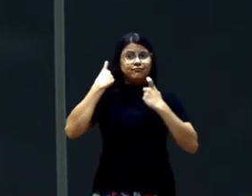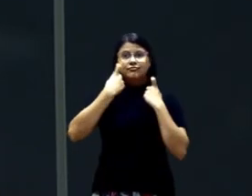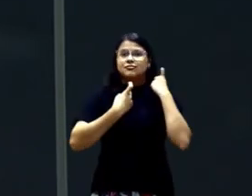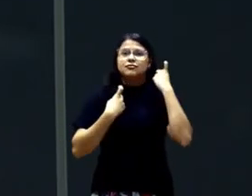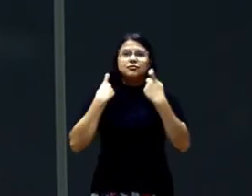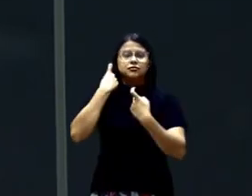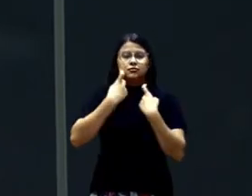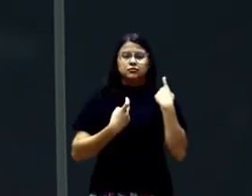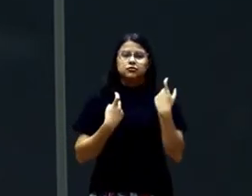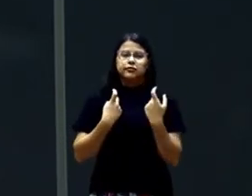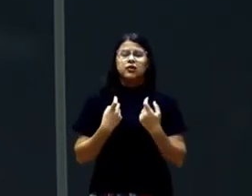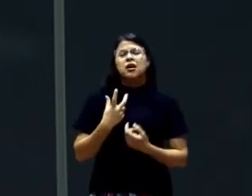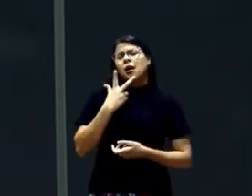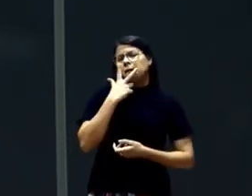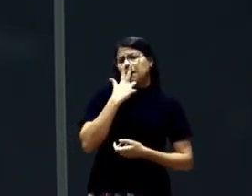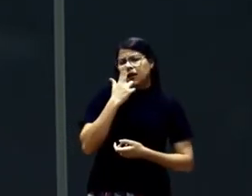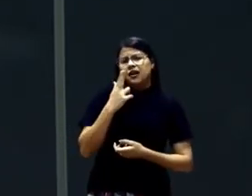Estamos nos contentando